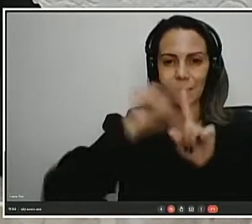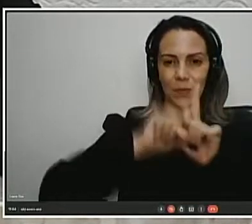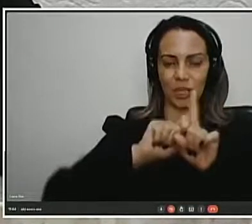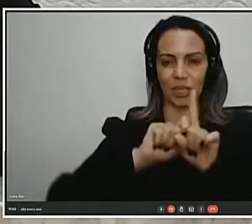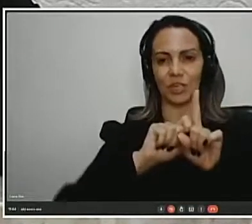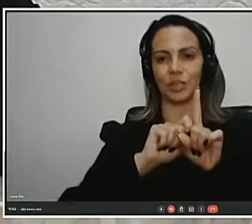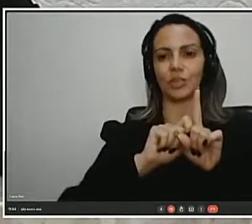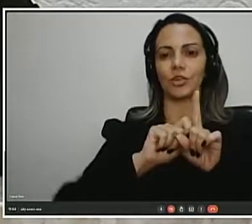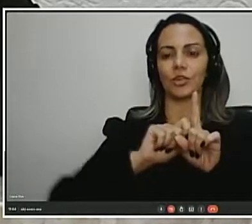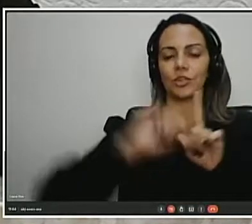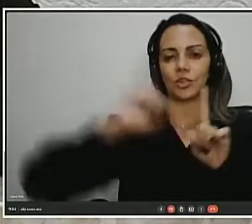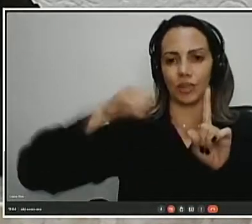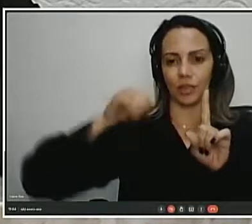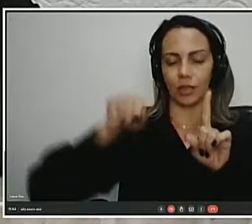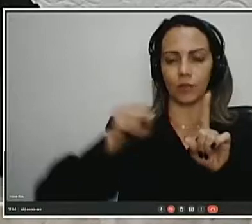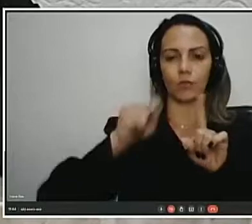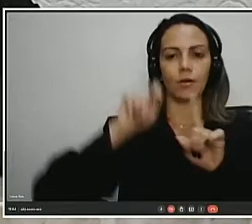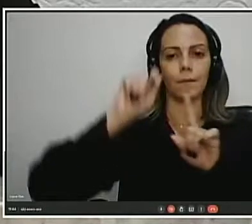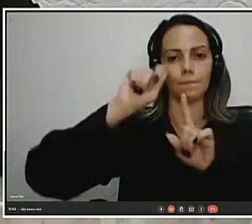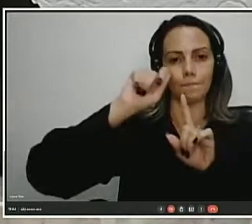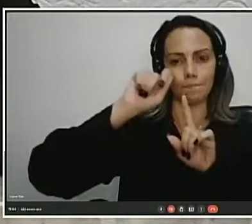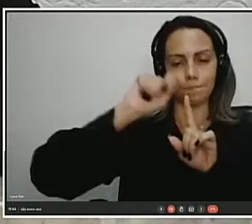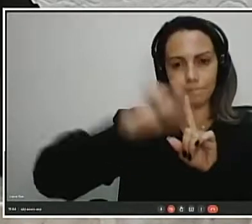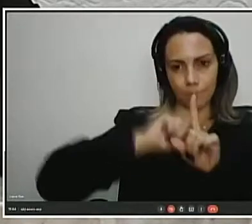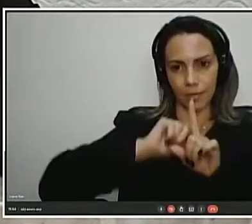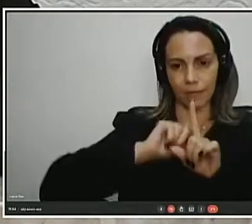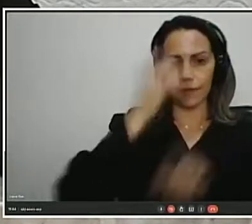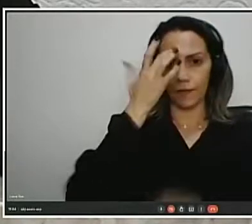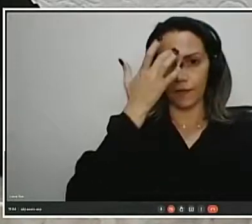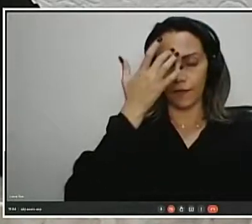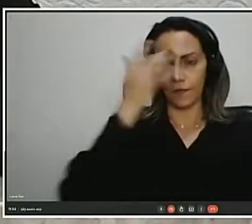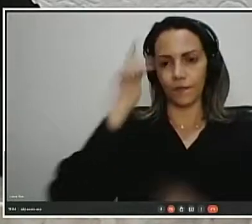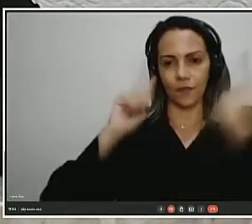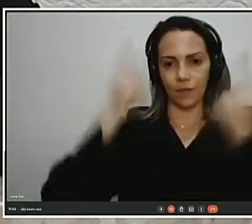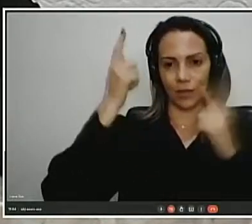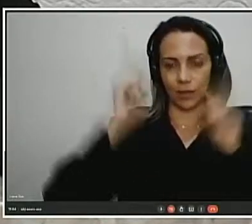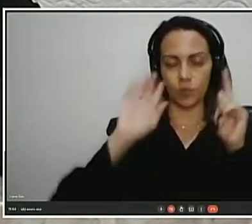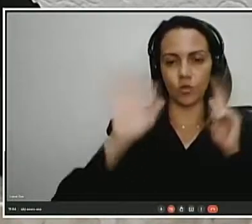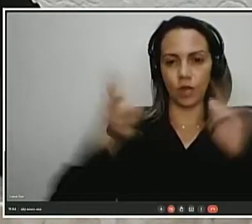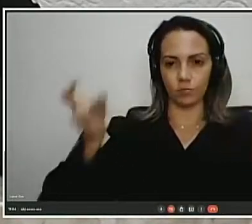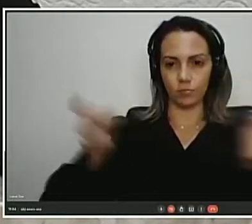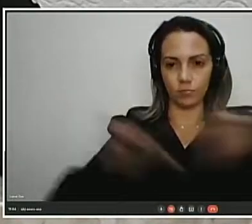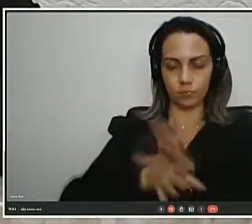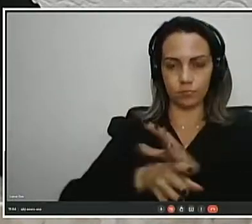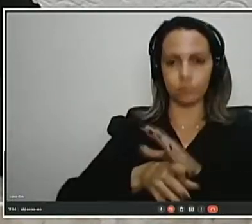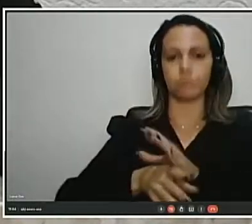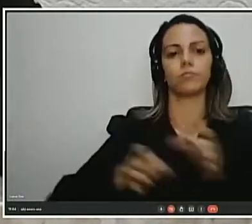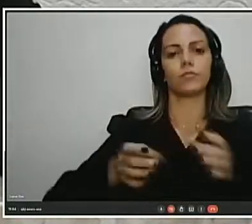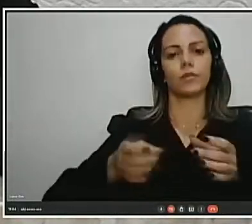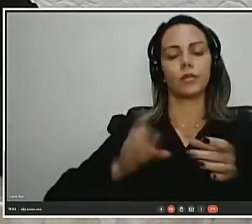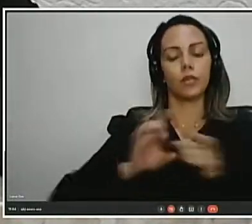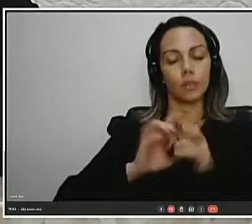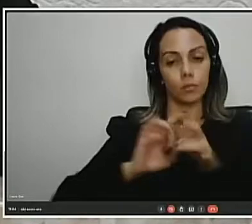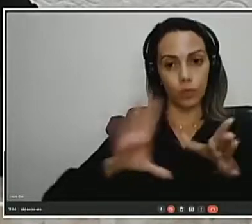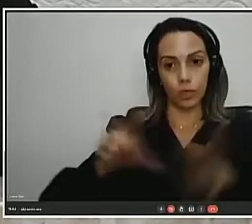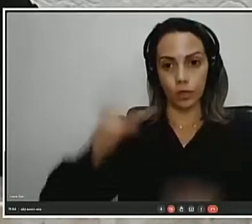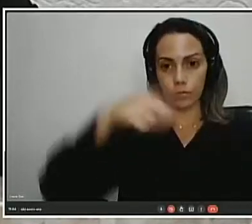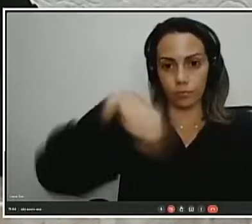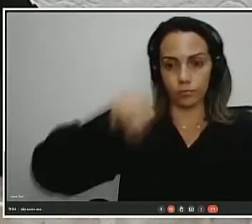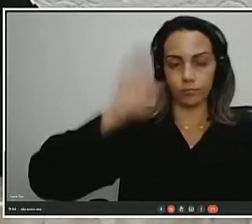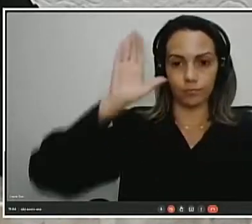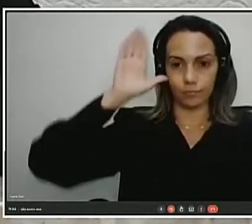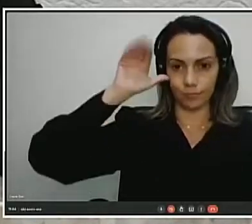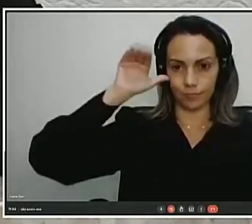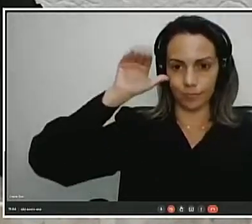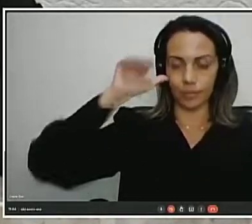de 2022 encontra-se encerradas e à disposição aos vereadores na secretaria desta casa.